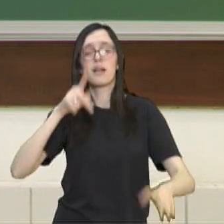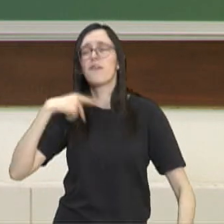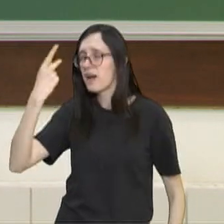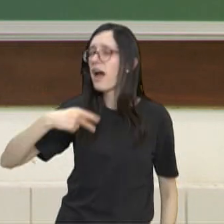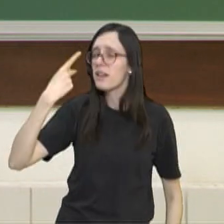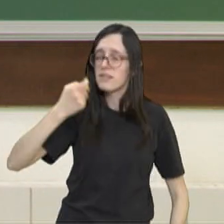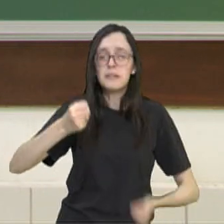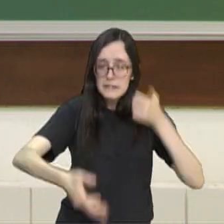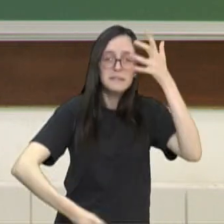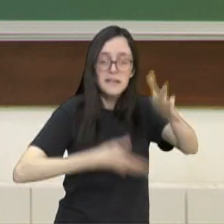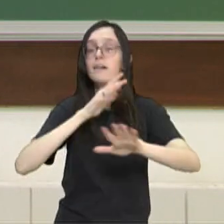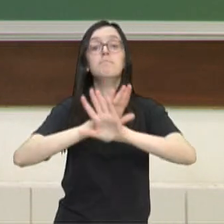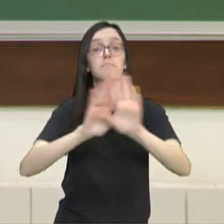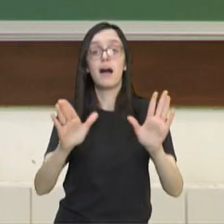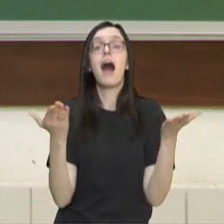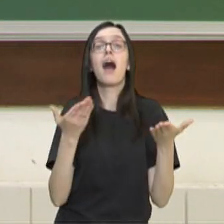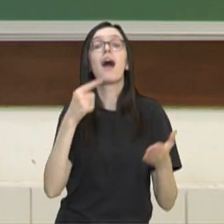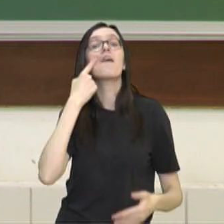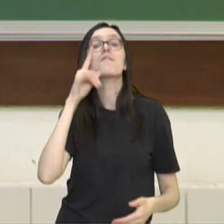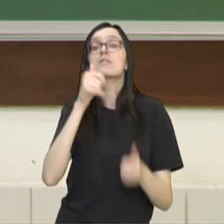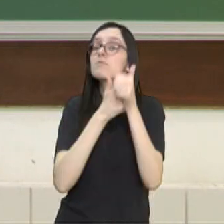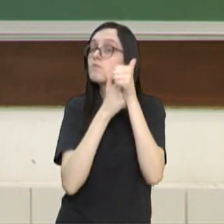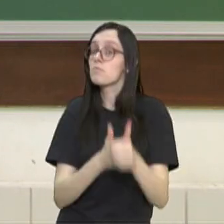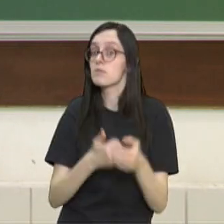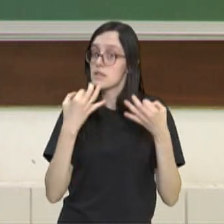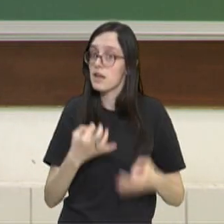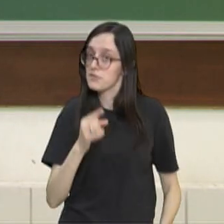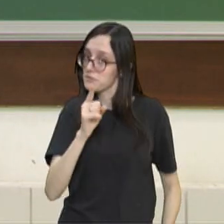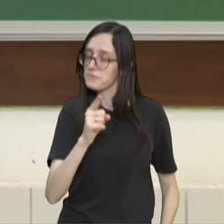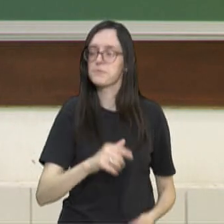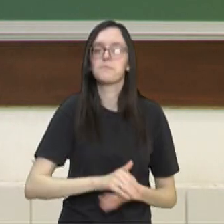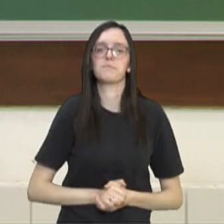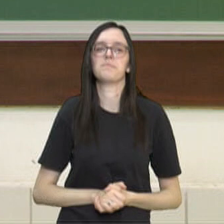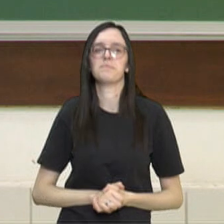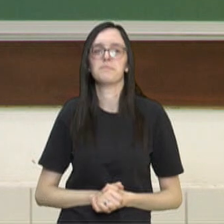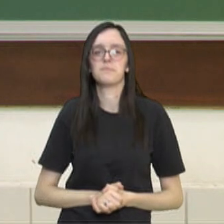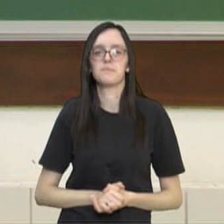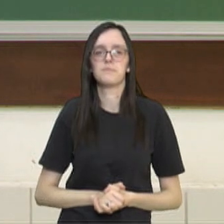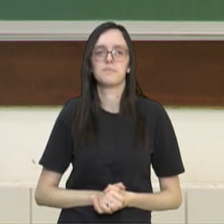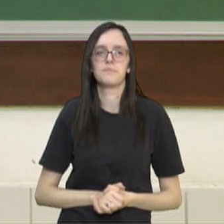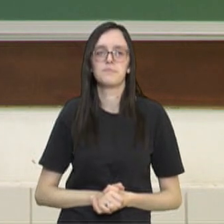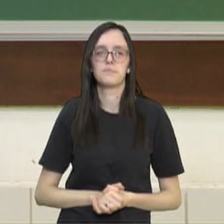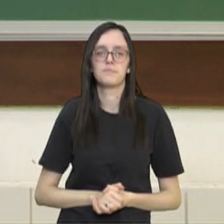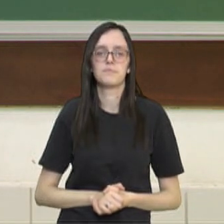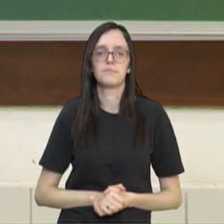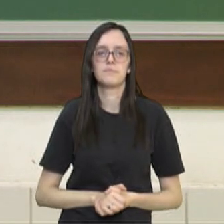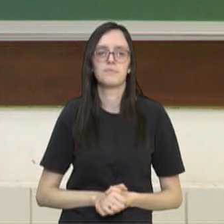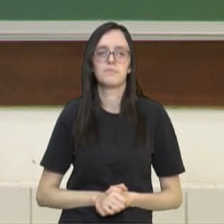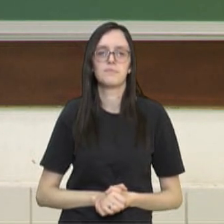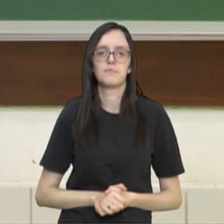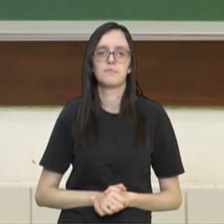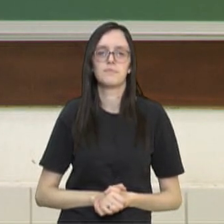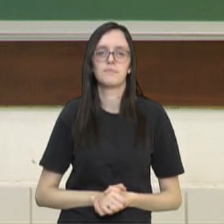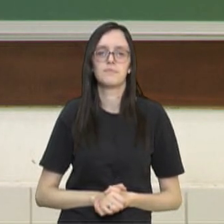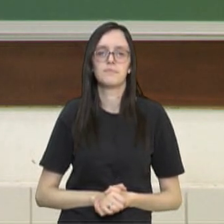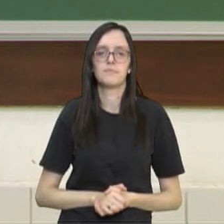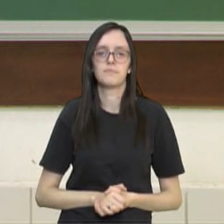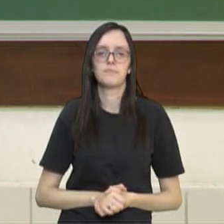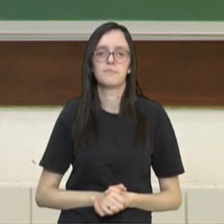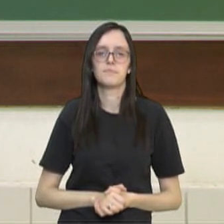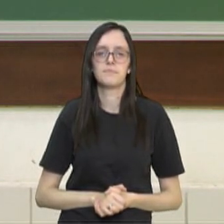alguns talentos e incentivar que eles participem das aulas de treinamento, que eles possam seguir,